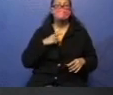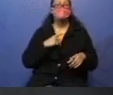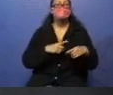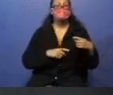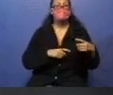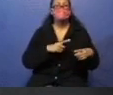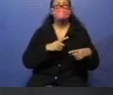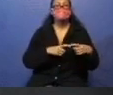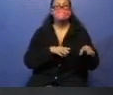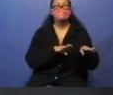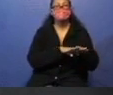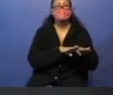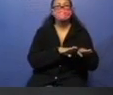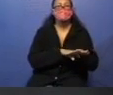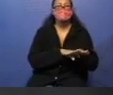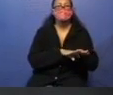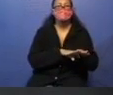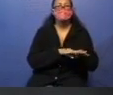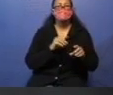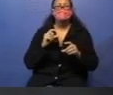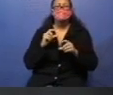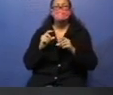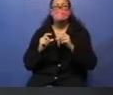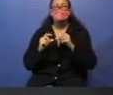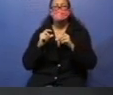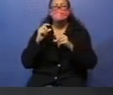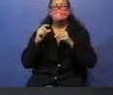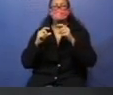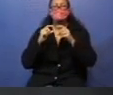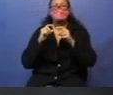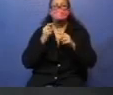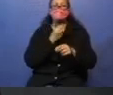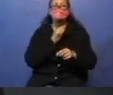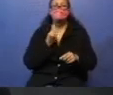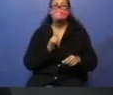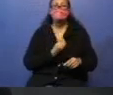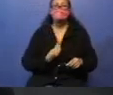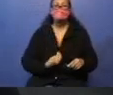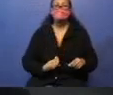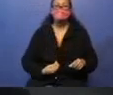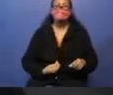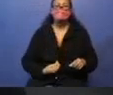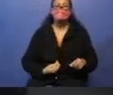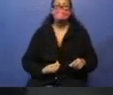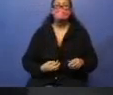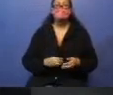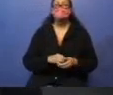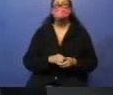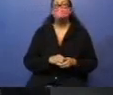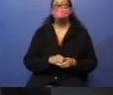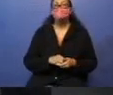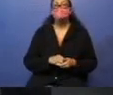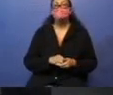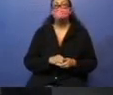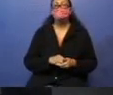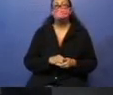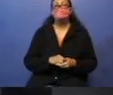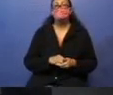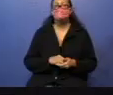dentro, micro-organismo que vai lá no nosso intestino fazer ele funcionar certinho. No